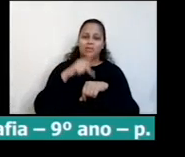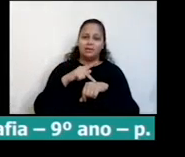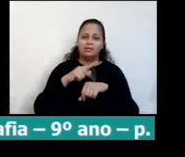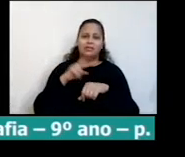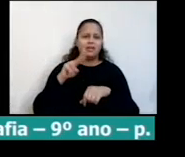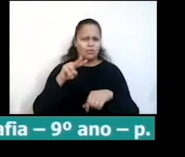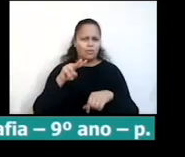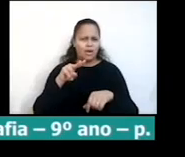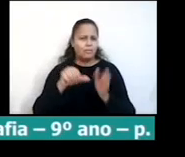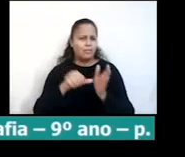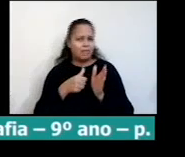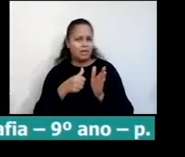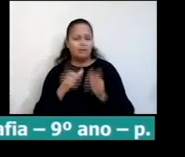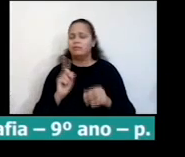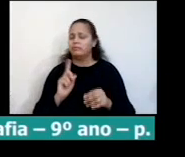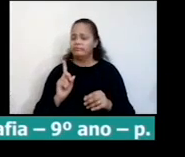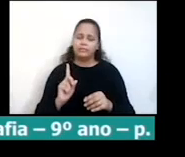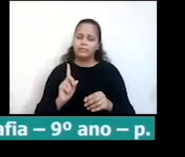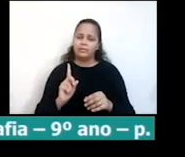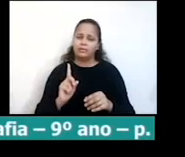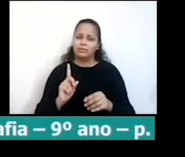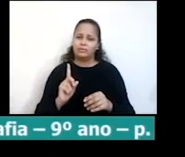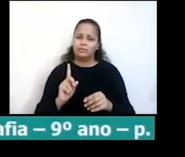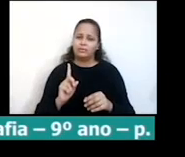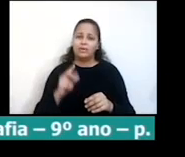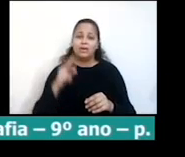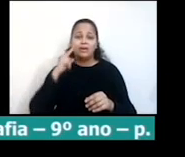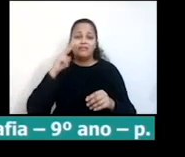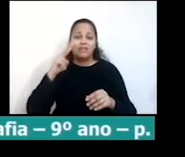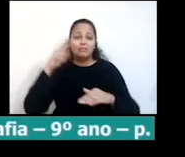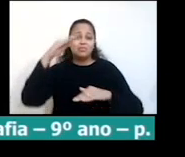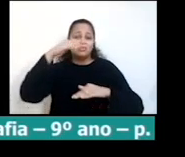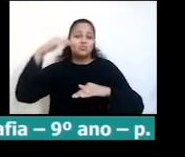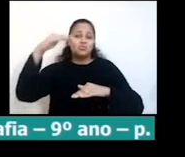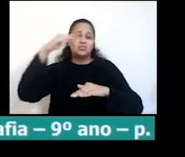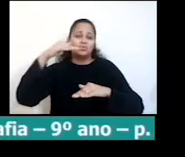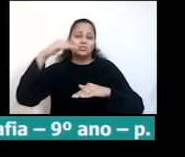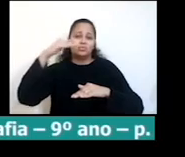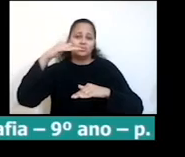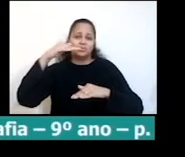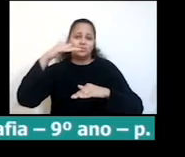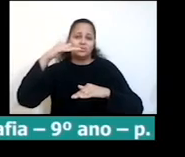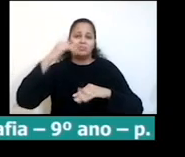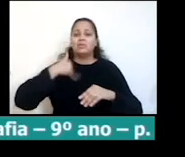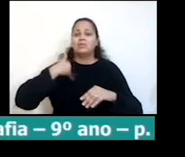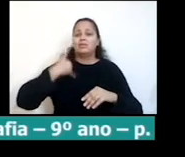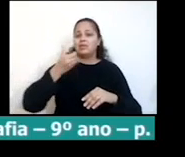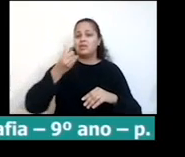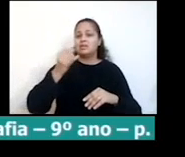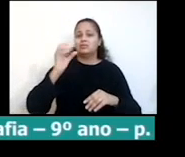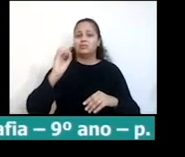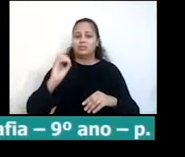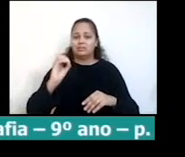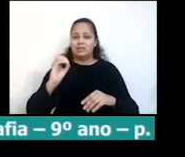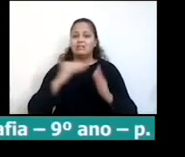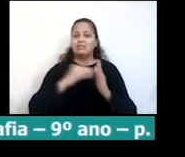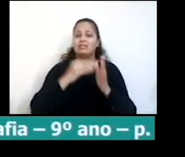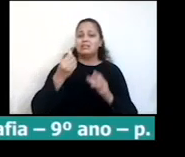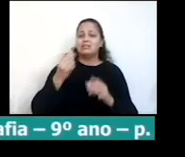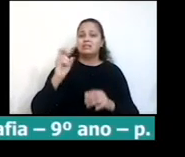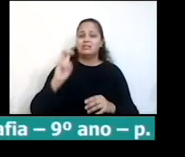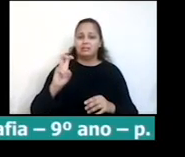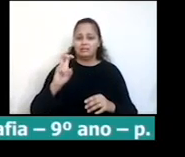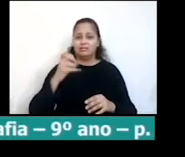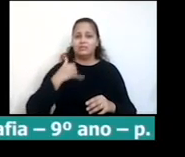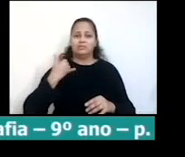não? Não. A gente vê ali no topo da pirâmide, na região mais alta, a partir da faixa etária dos 60, 65